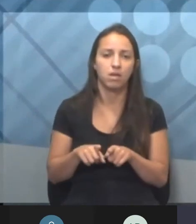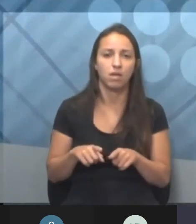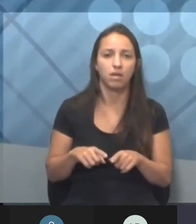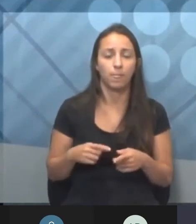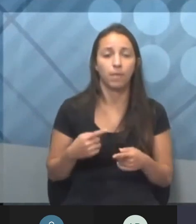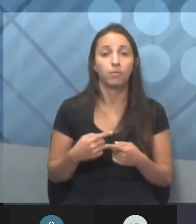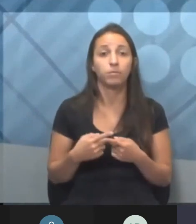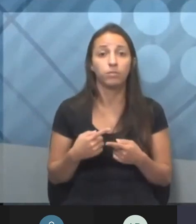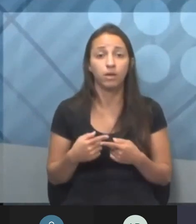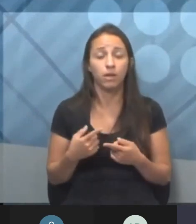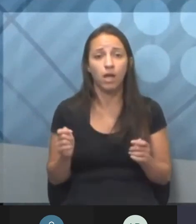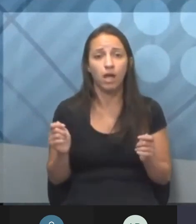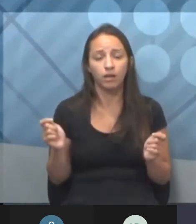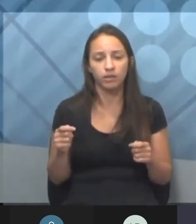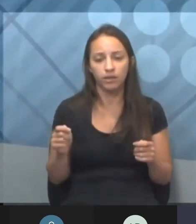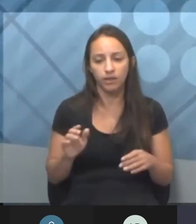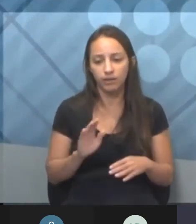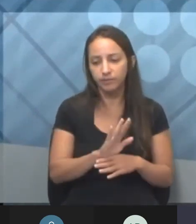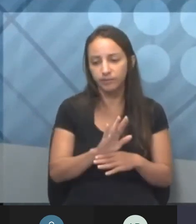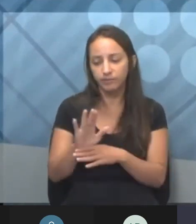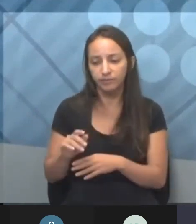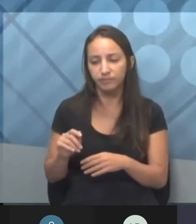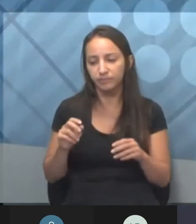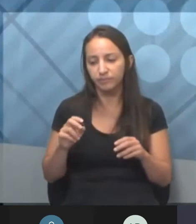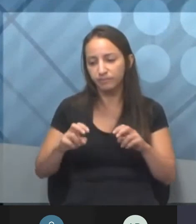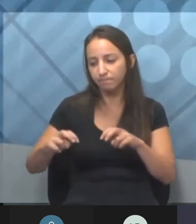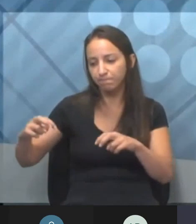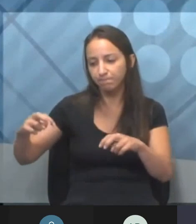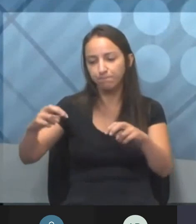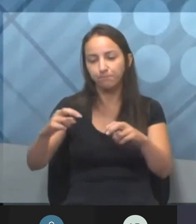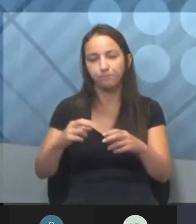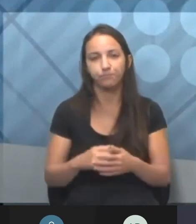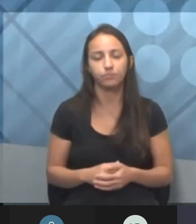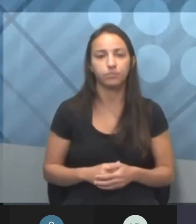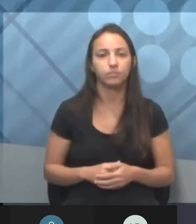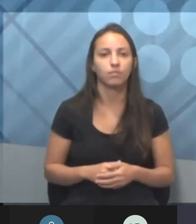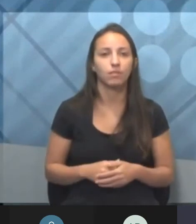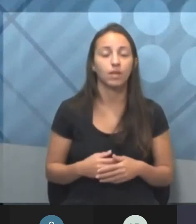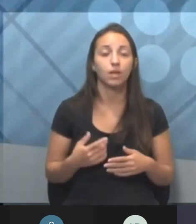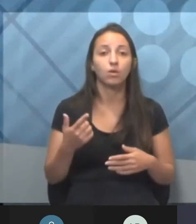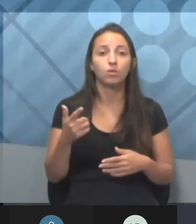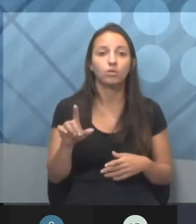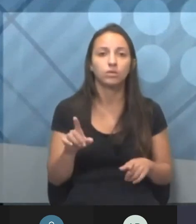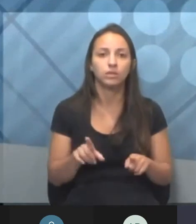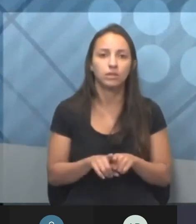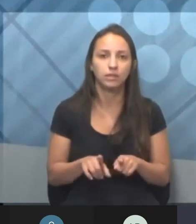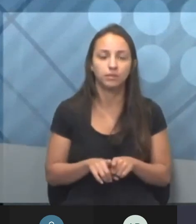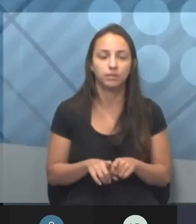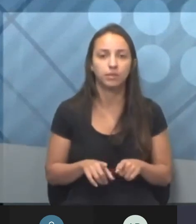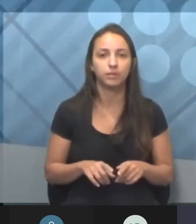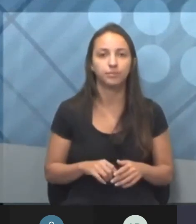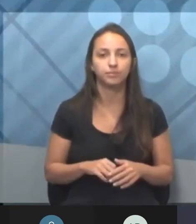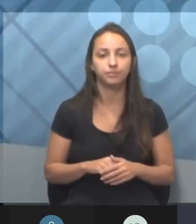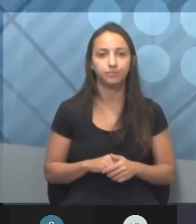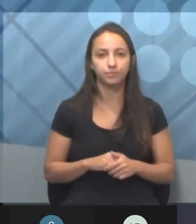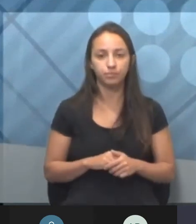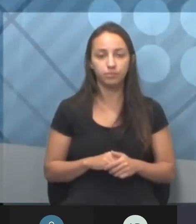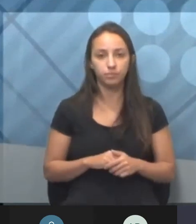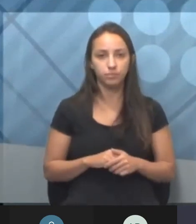baixas, porque isso, de repente, vai te dar um jogo de volumes, né? Pode ser interessante. Uma questão bastante interessante aqui,